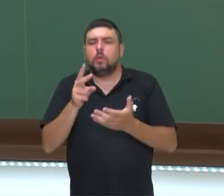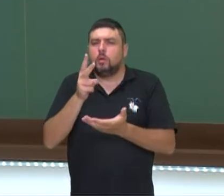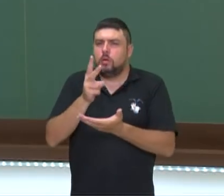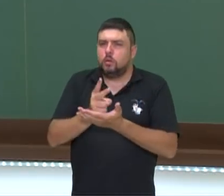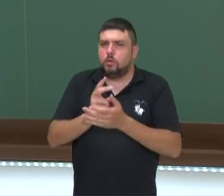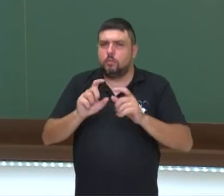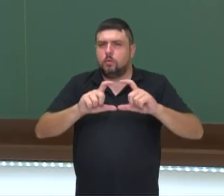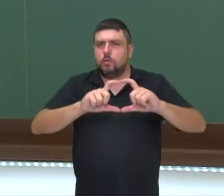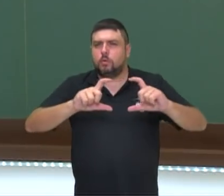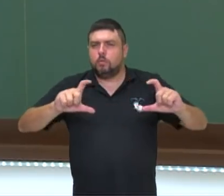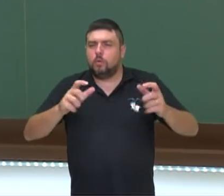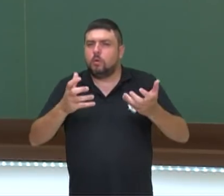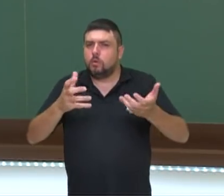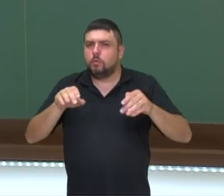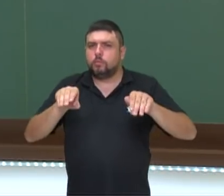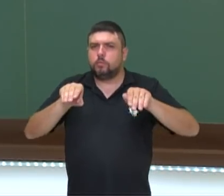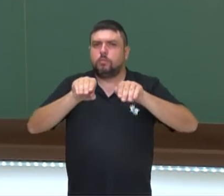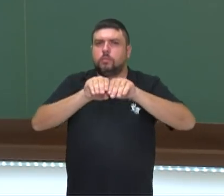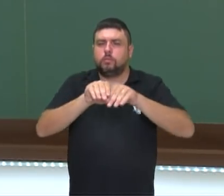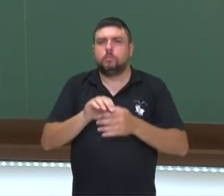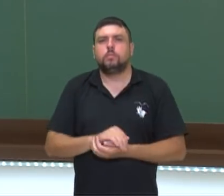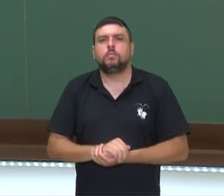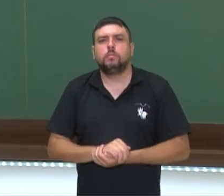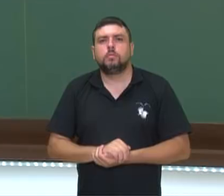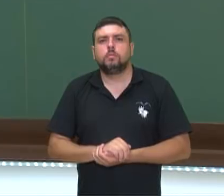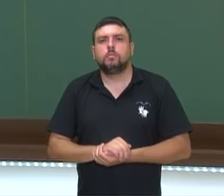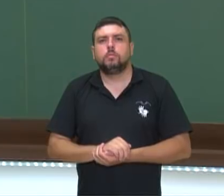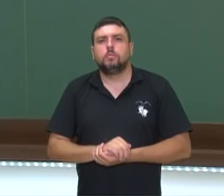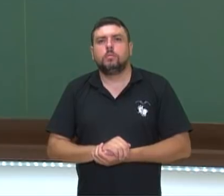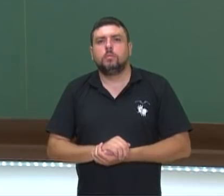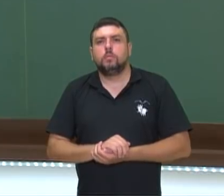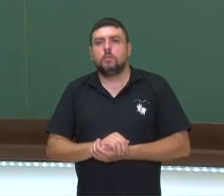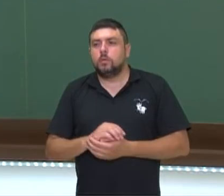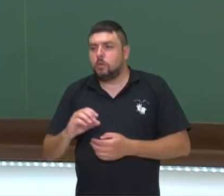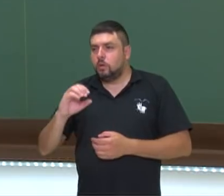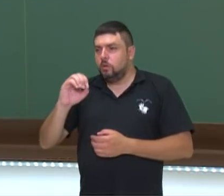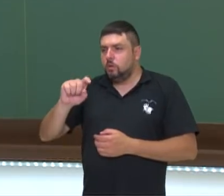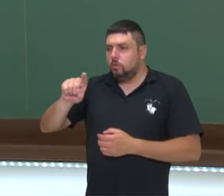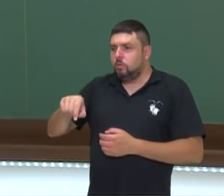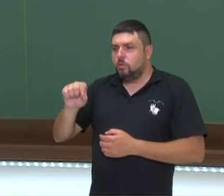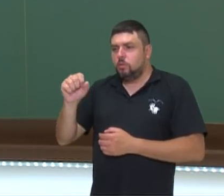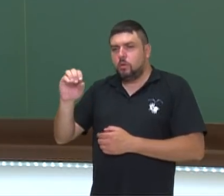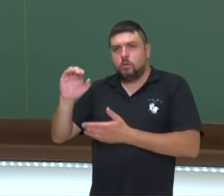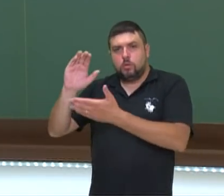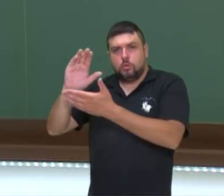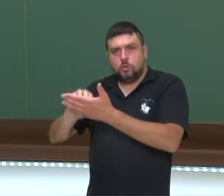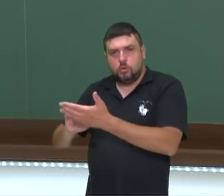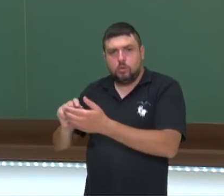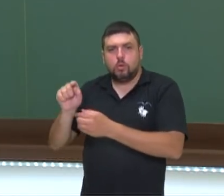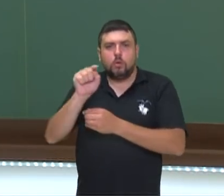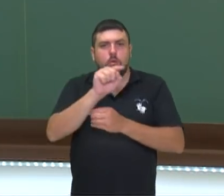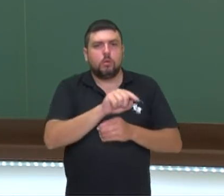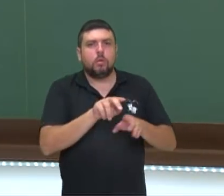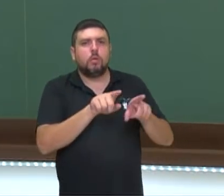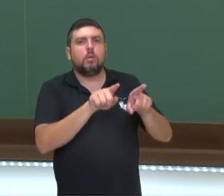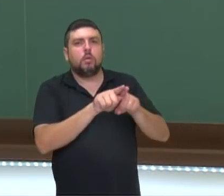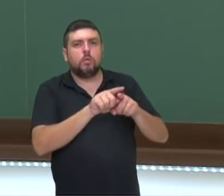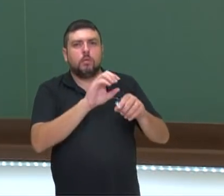um equilíbrio. Como eu tirei 0,80, vai eliminar o 0,80 desse lado e vai ficar o